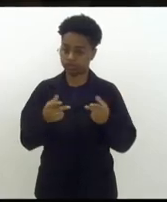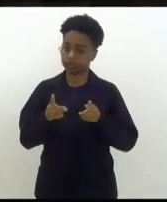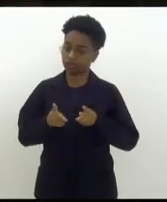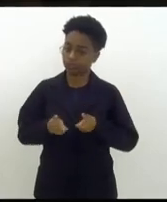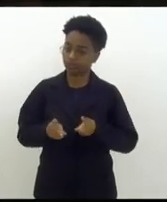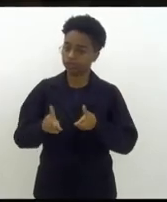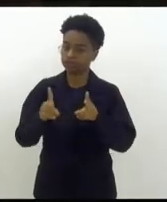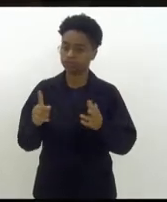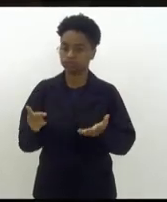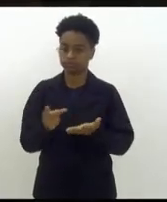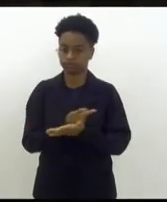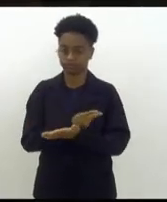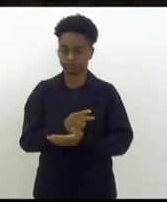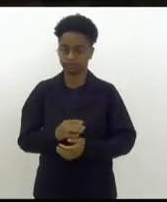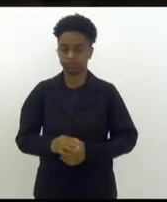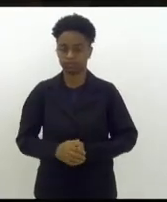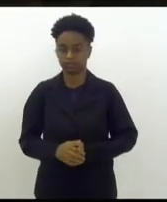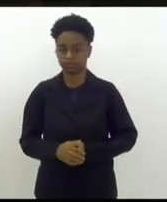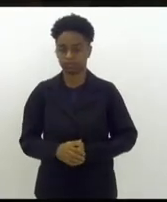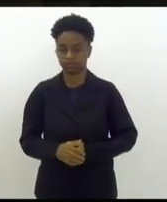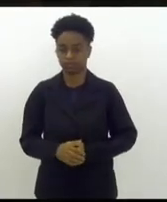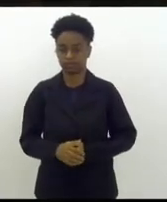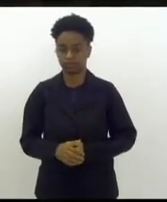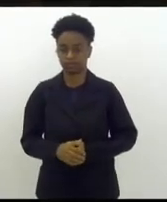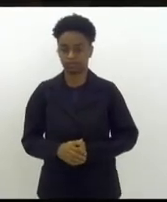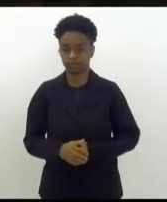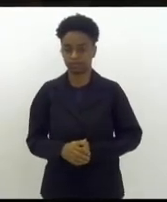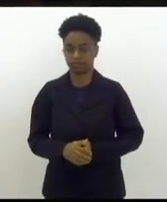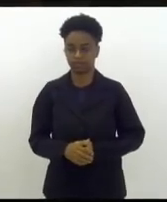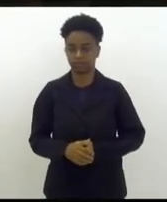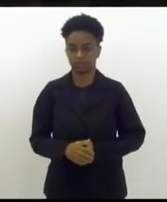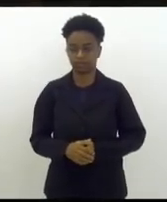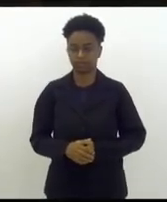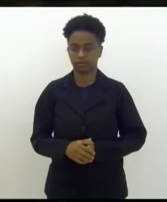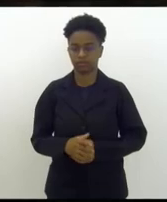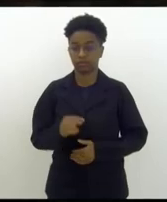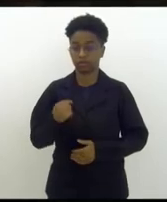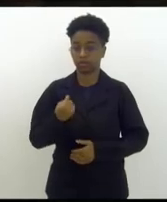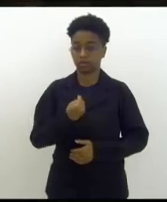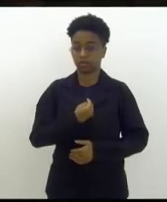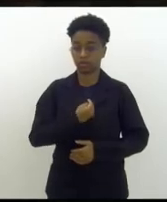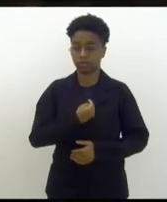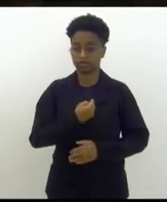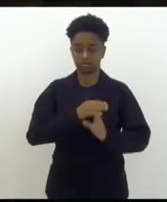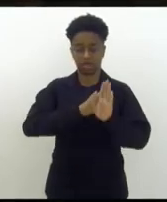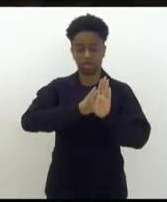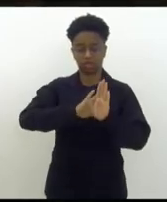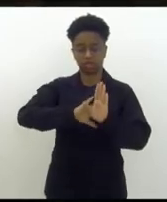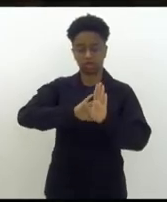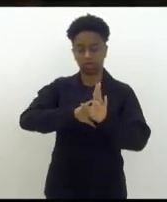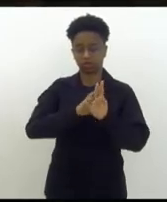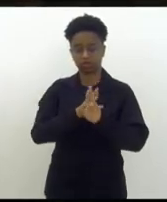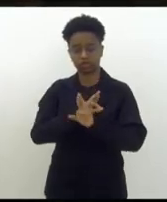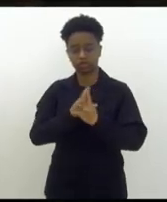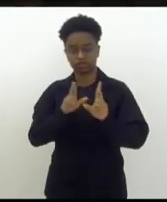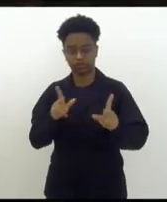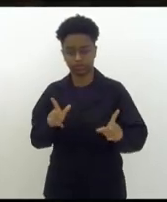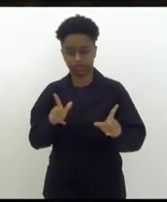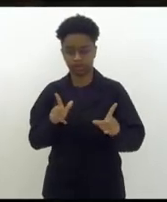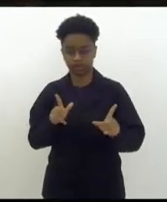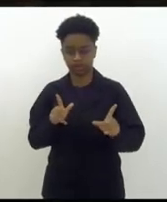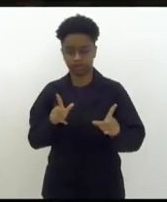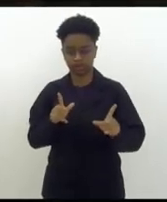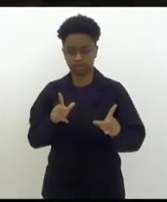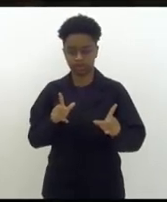a ocorrer nossas diferenças ideológicas não são